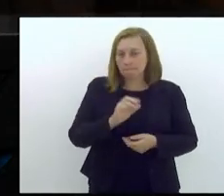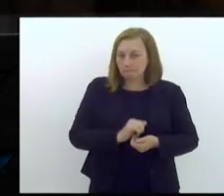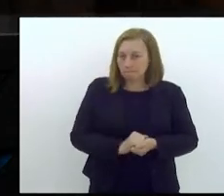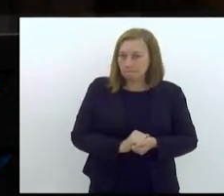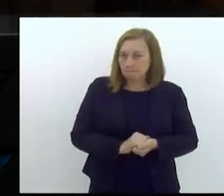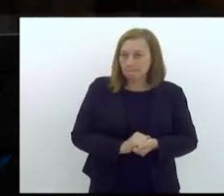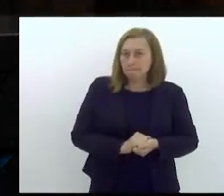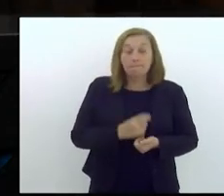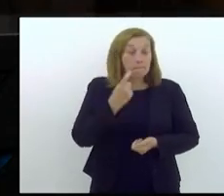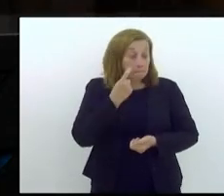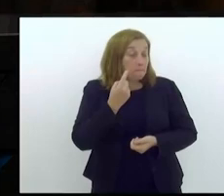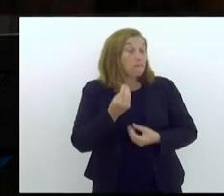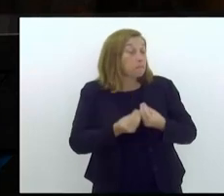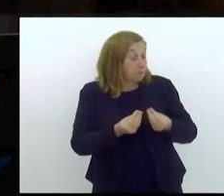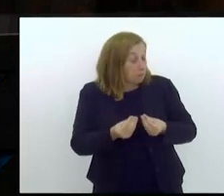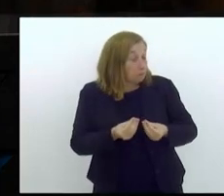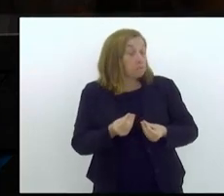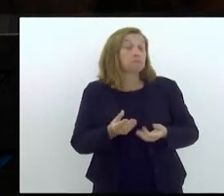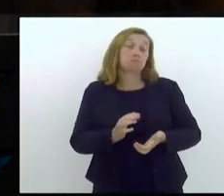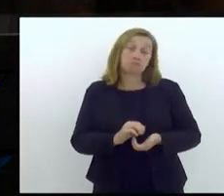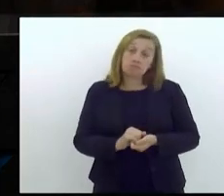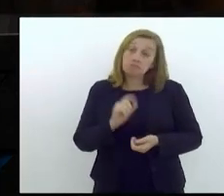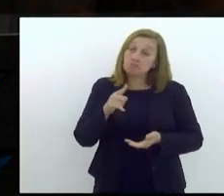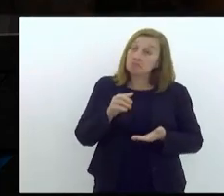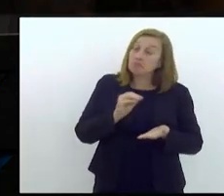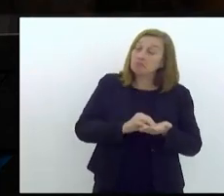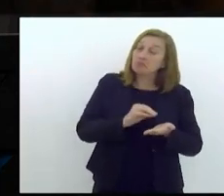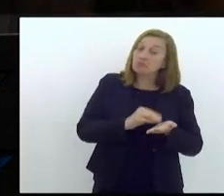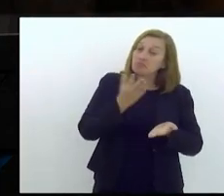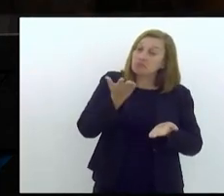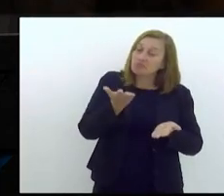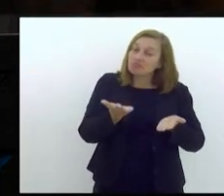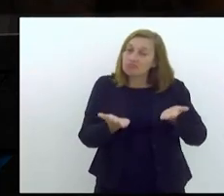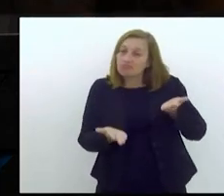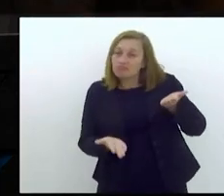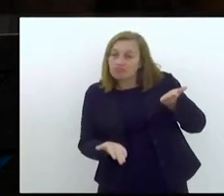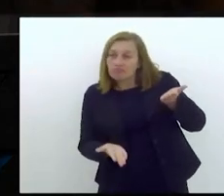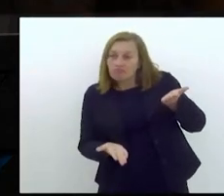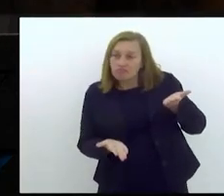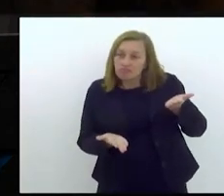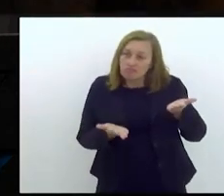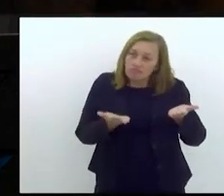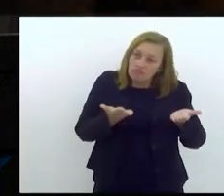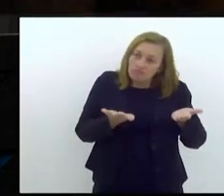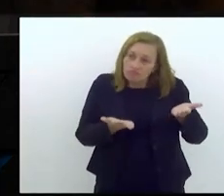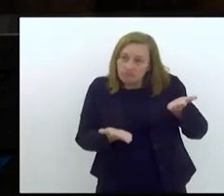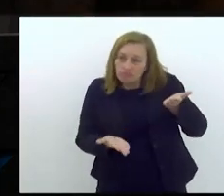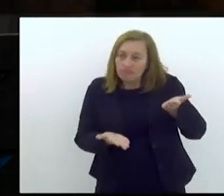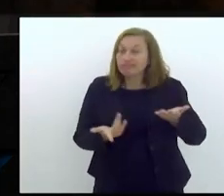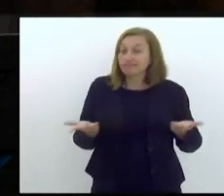ver como é que é um desequilíbrio imenso